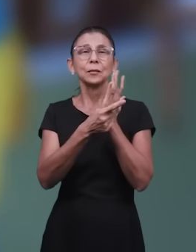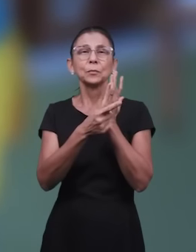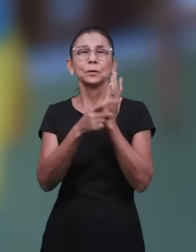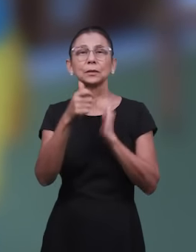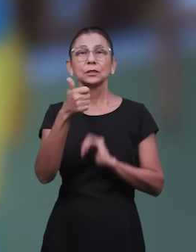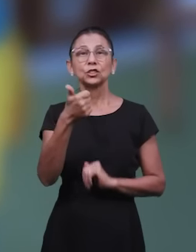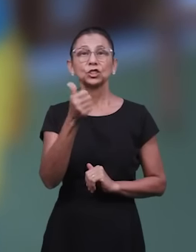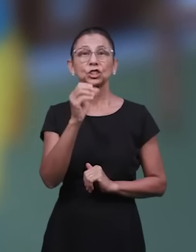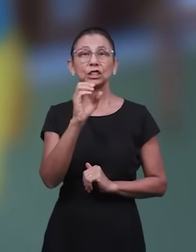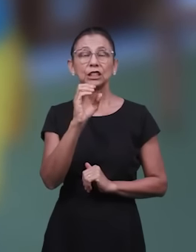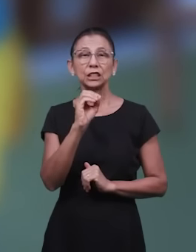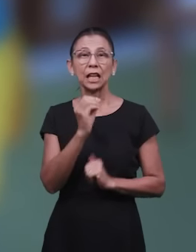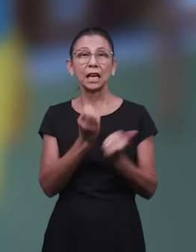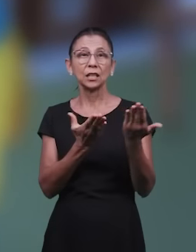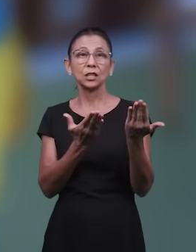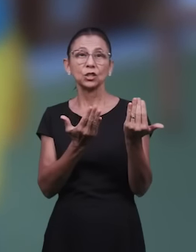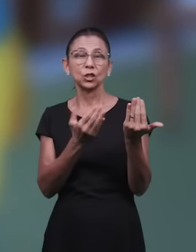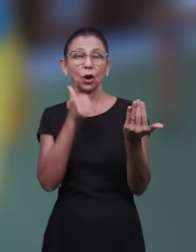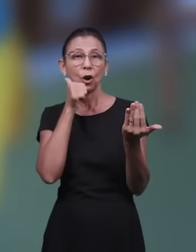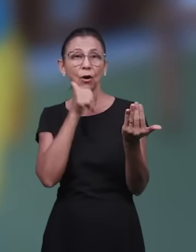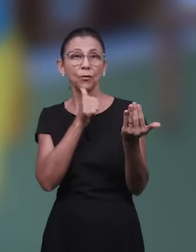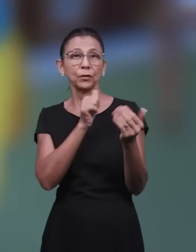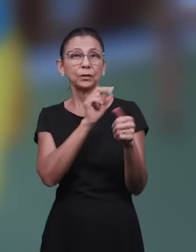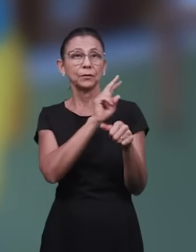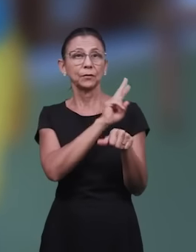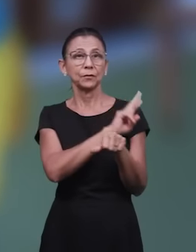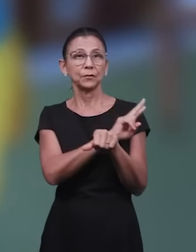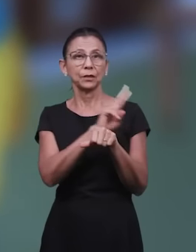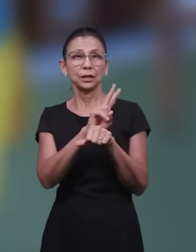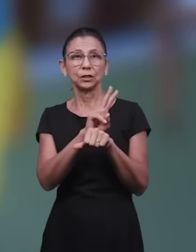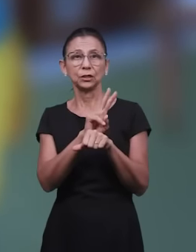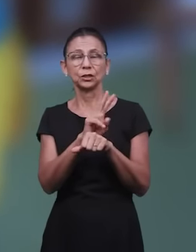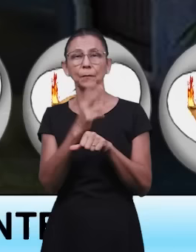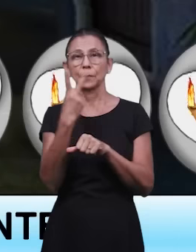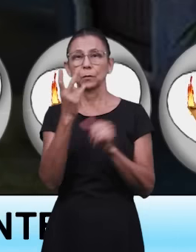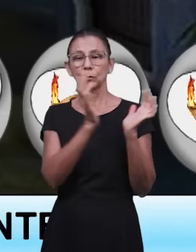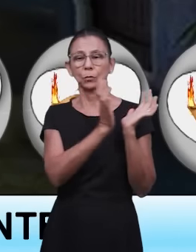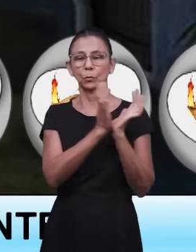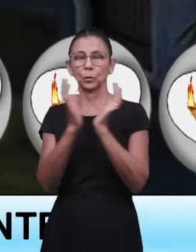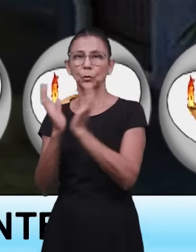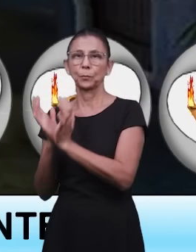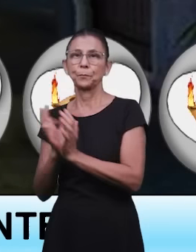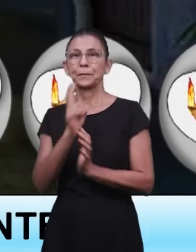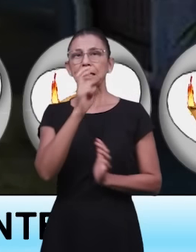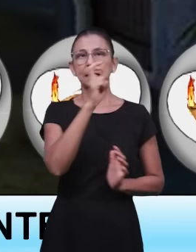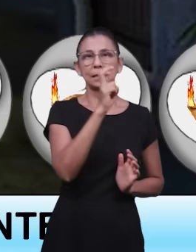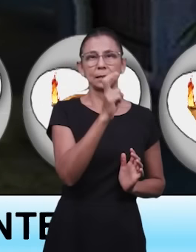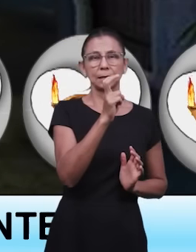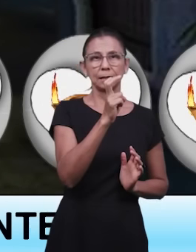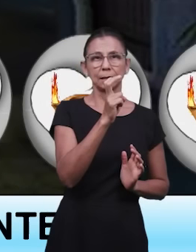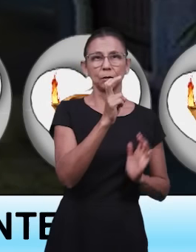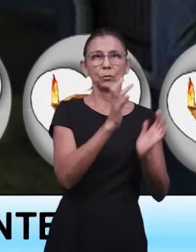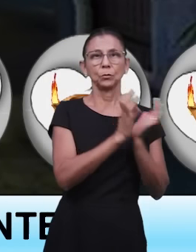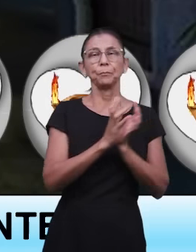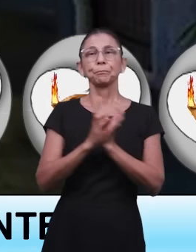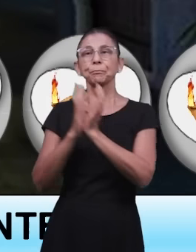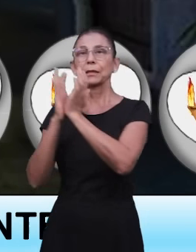Vocês lembram? Nessa parábola, havia ali dois grupos, 5